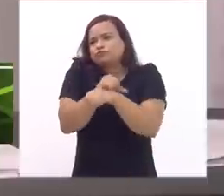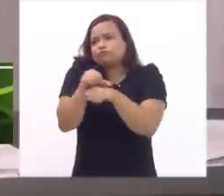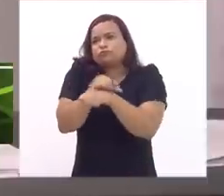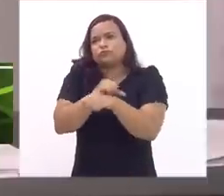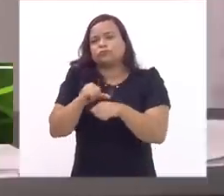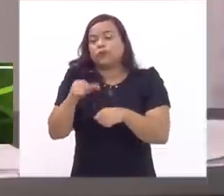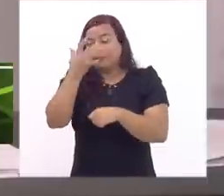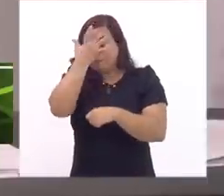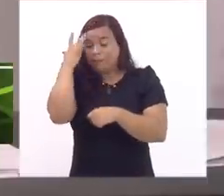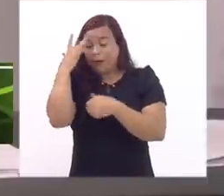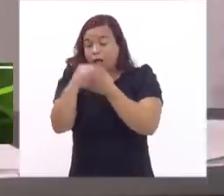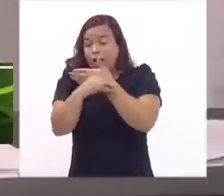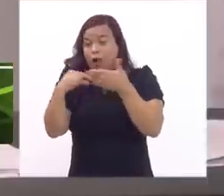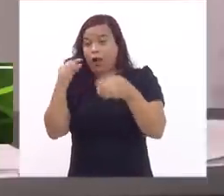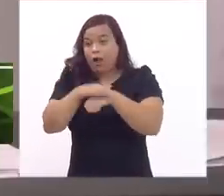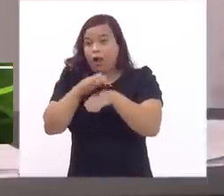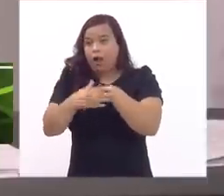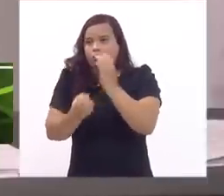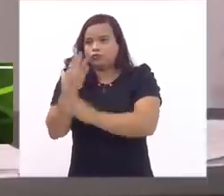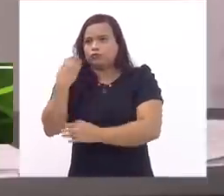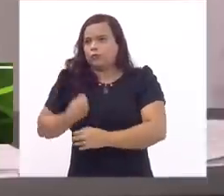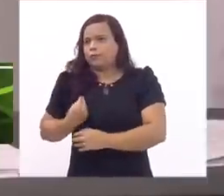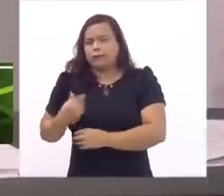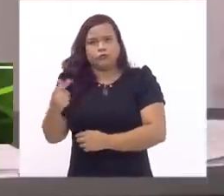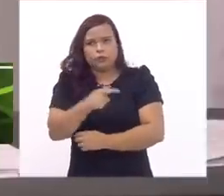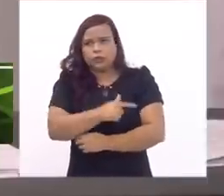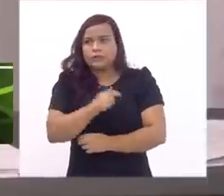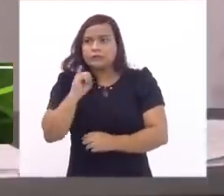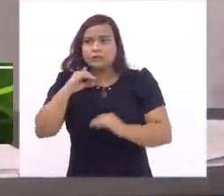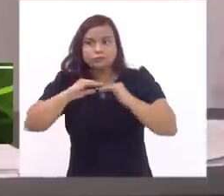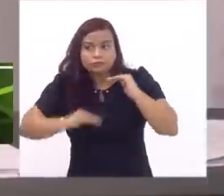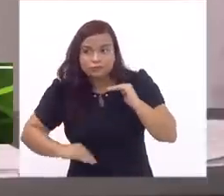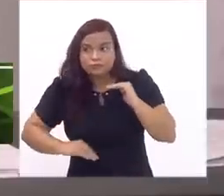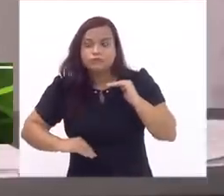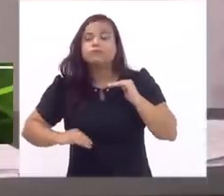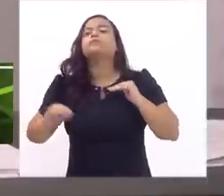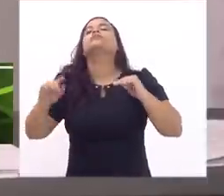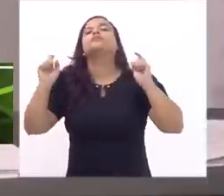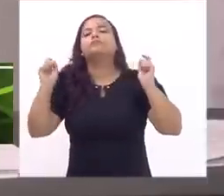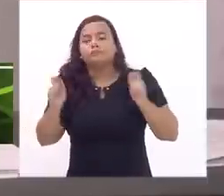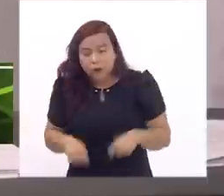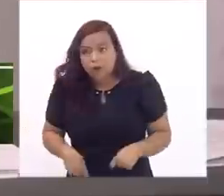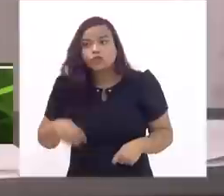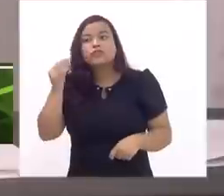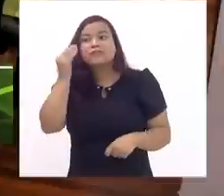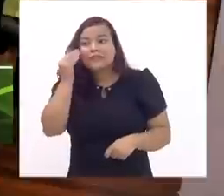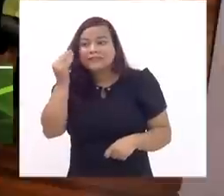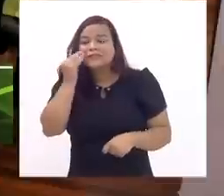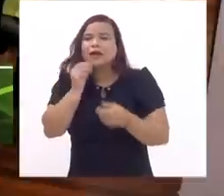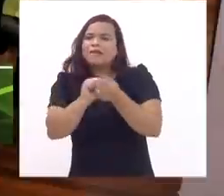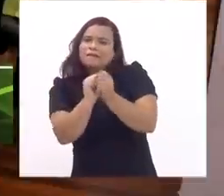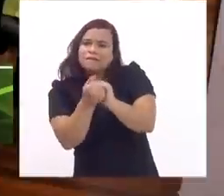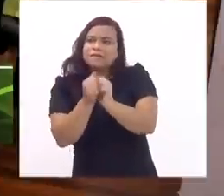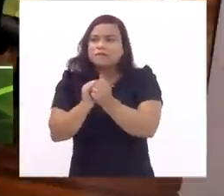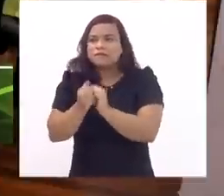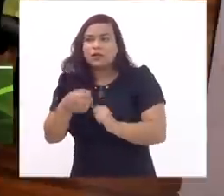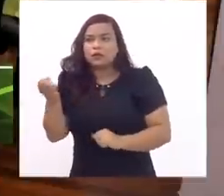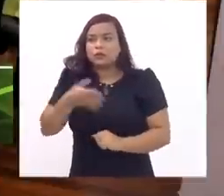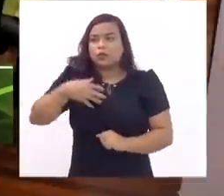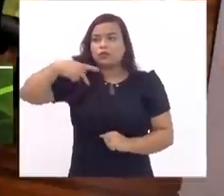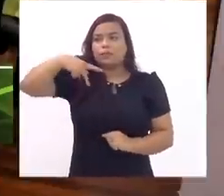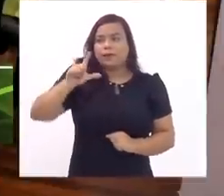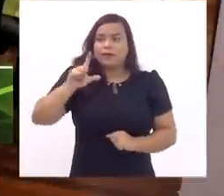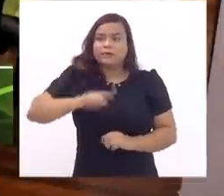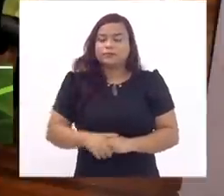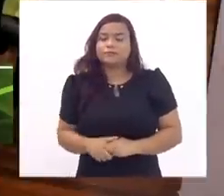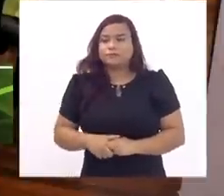presente. Se não tiver acordo, a gente poderia tentar modular em um novo PL.